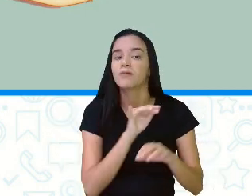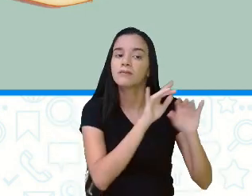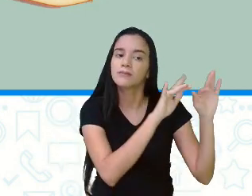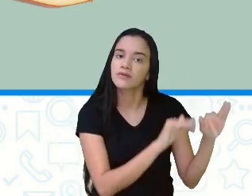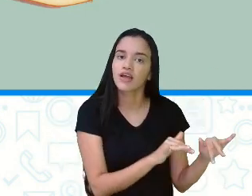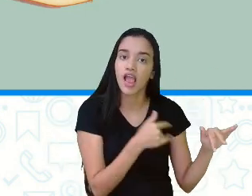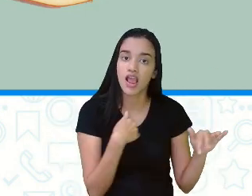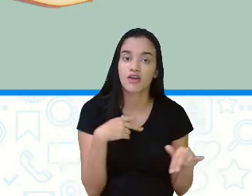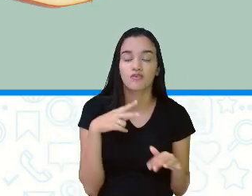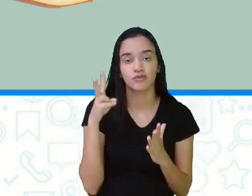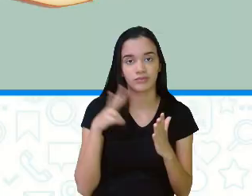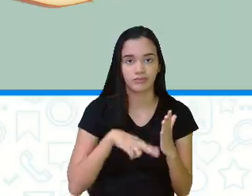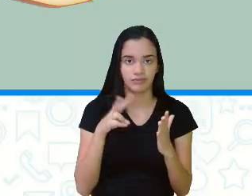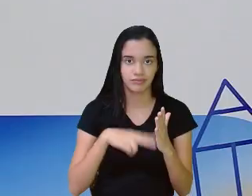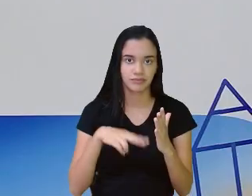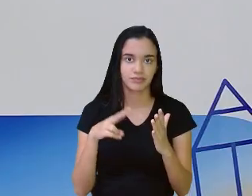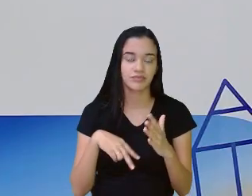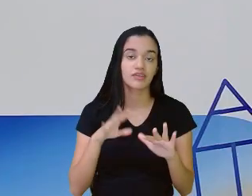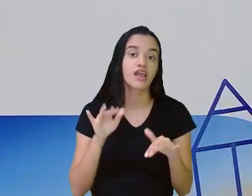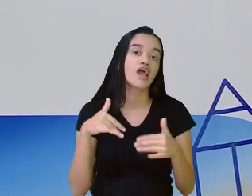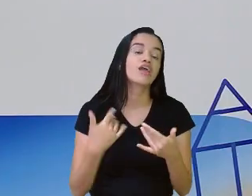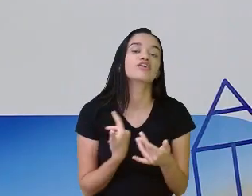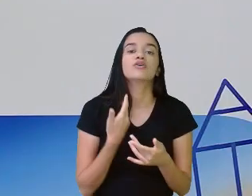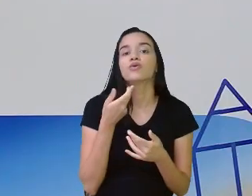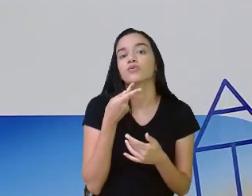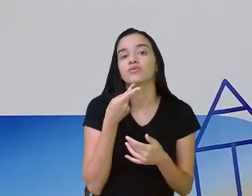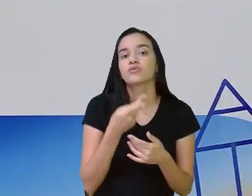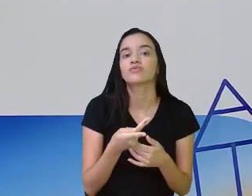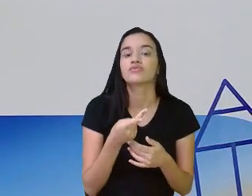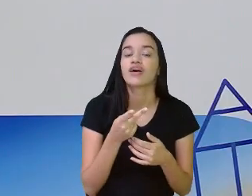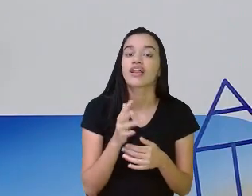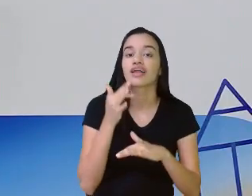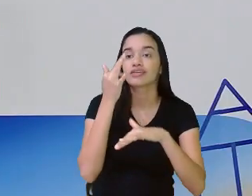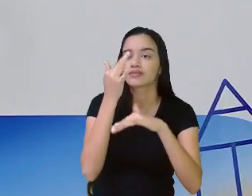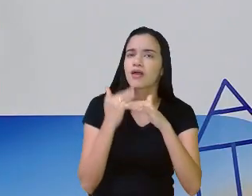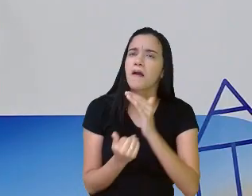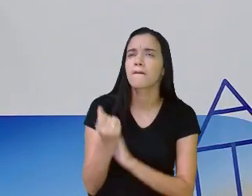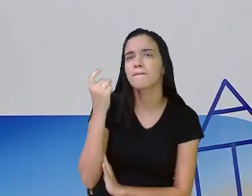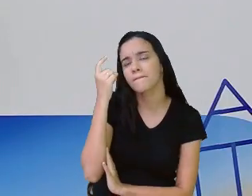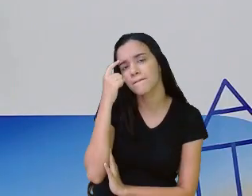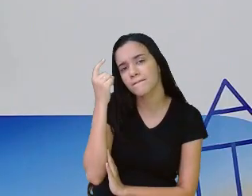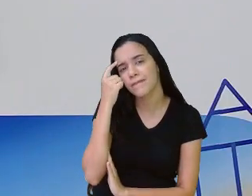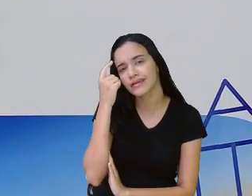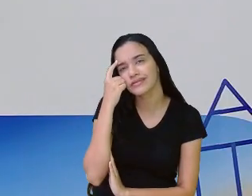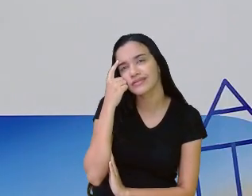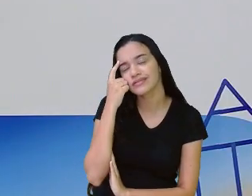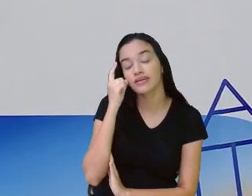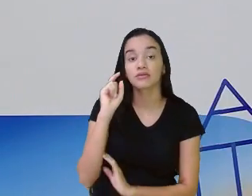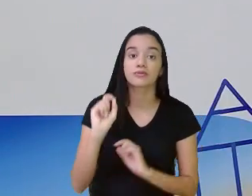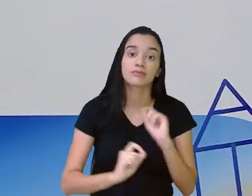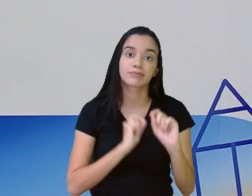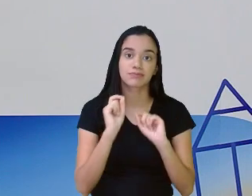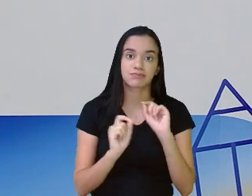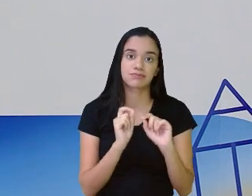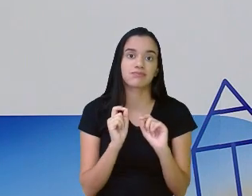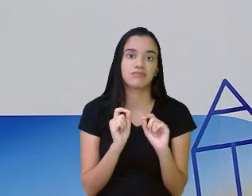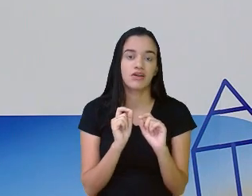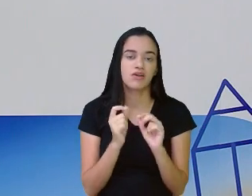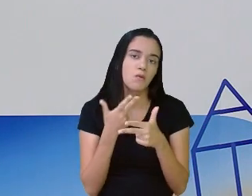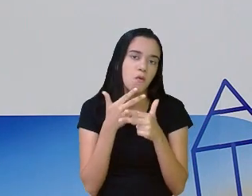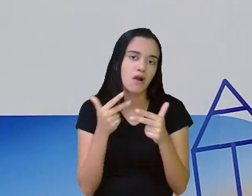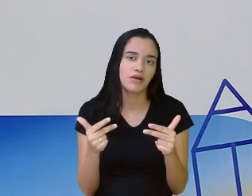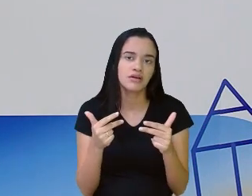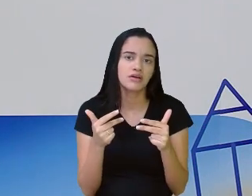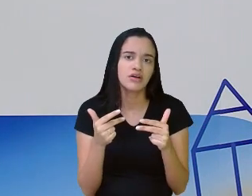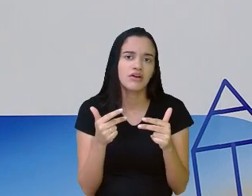vou ler aqui. Quando a gente fala de fração, a gente pensa automaticamente em algo